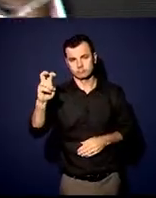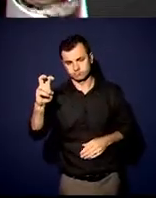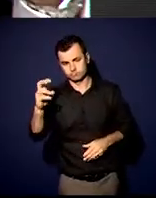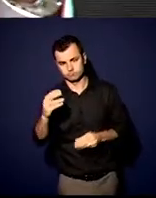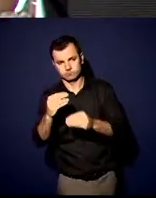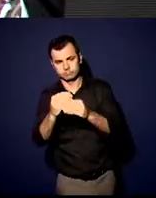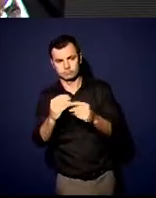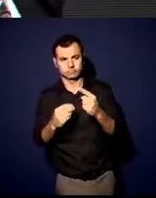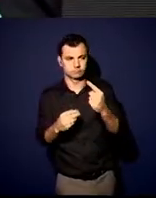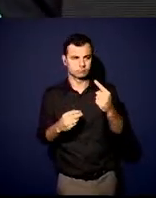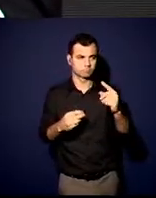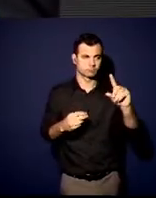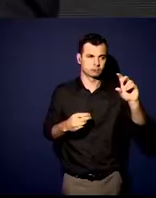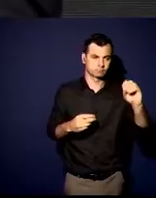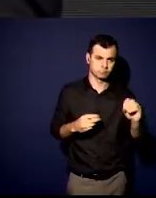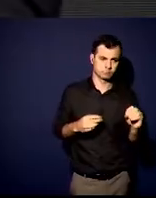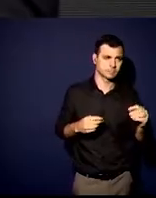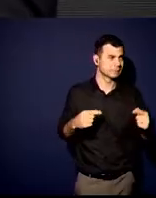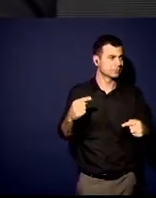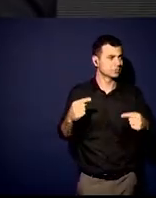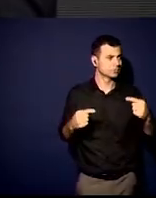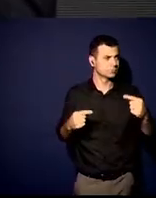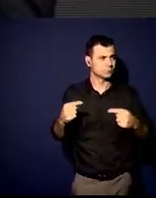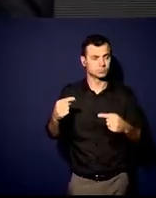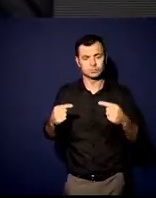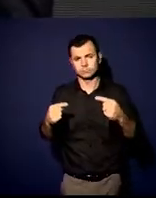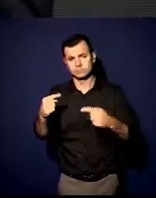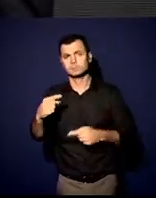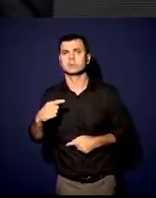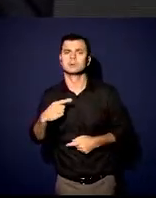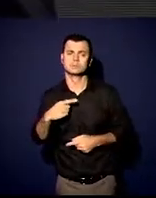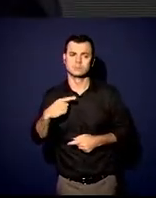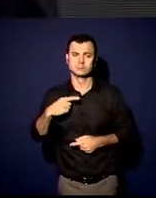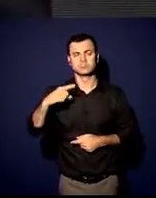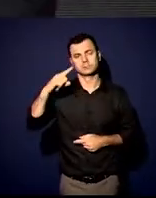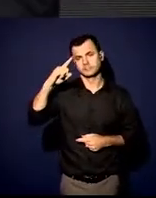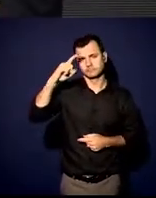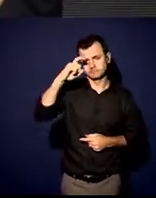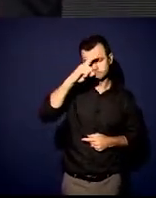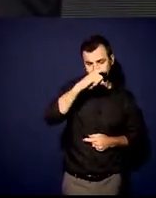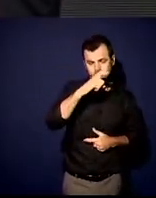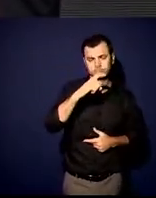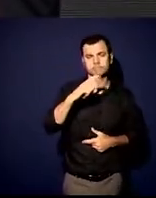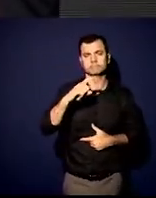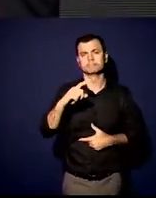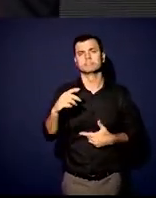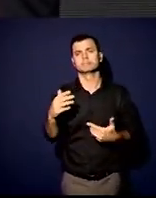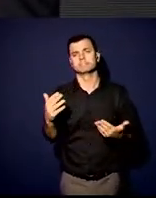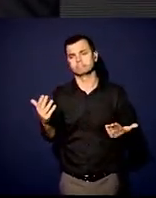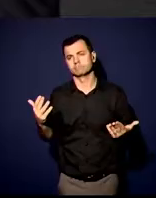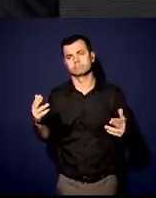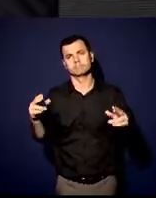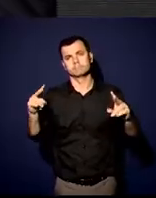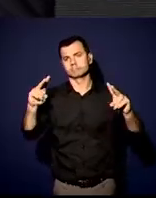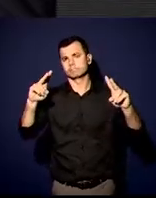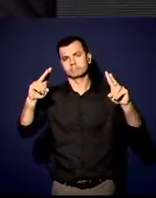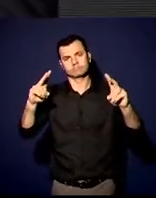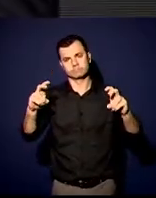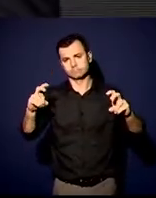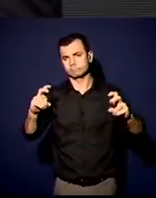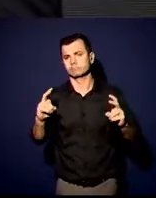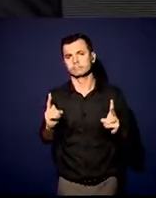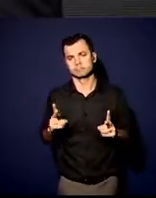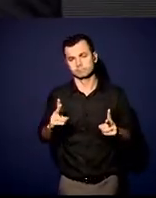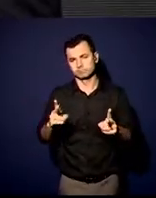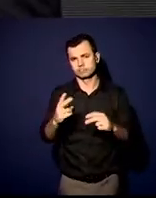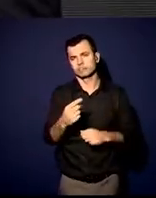discussão vai haver dificuldade vai haver é um tema que puxa e que